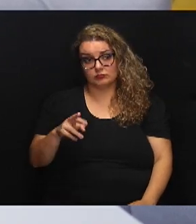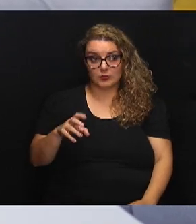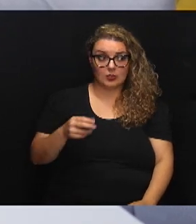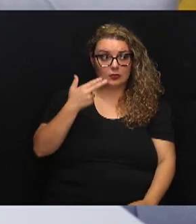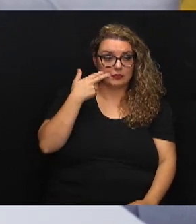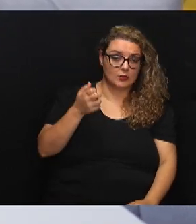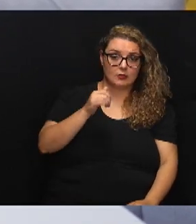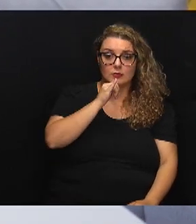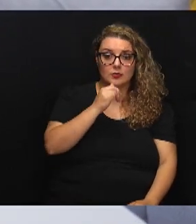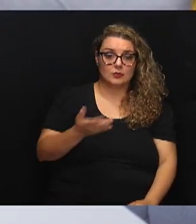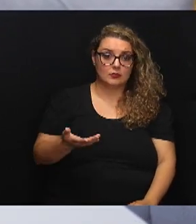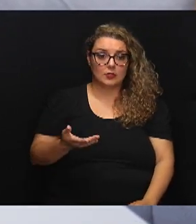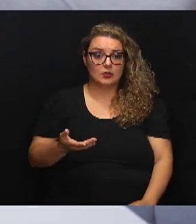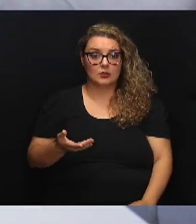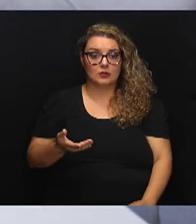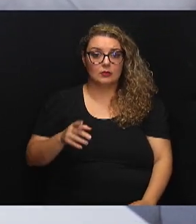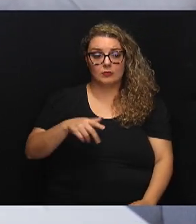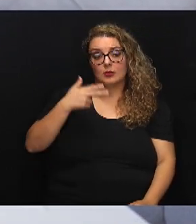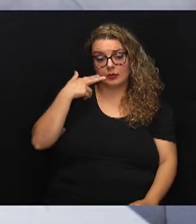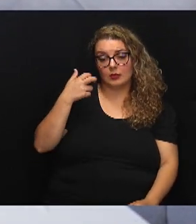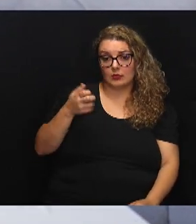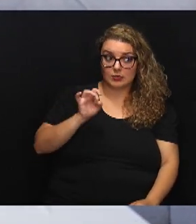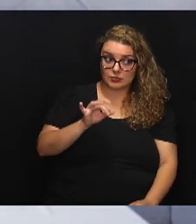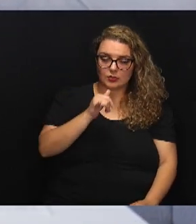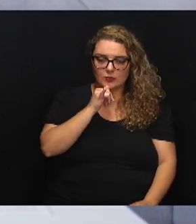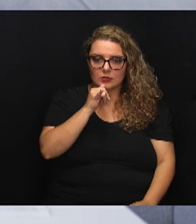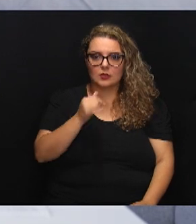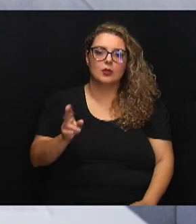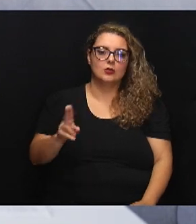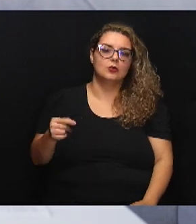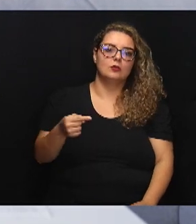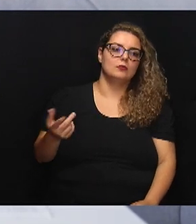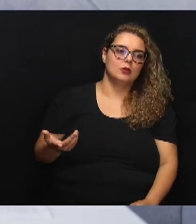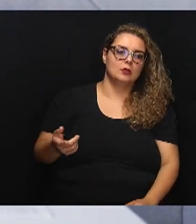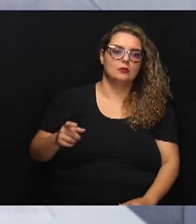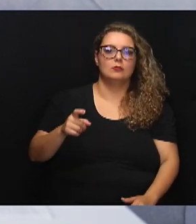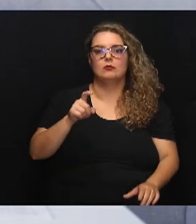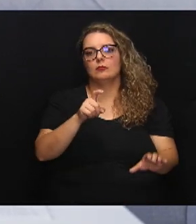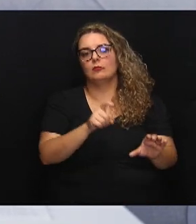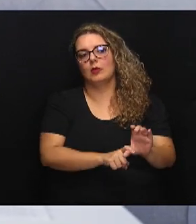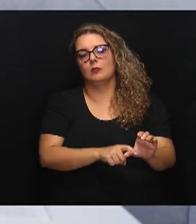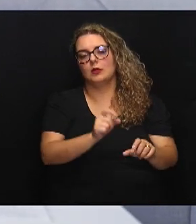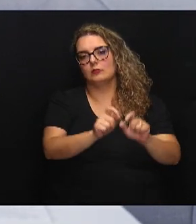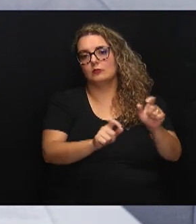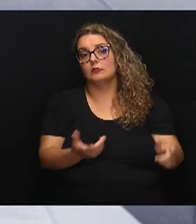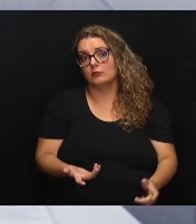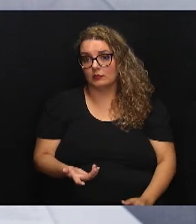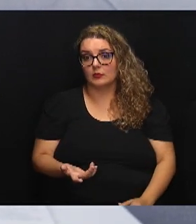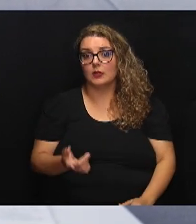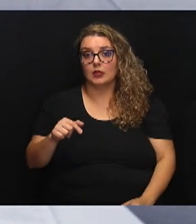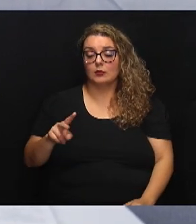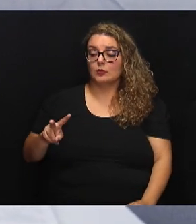um exemplo, Rafael está negativado porque ele tem alguma pendência com alguém. Então isso serve para quem? Tanto para os